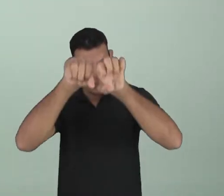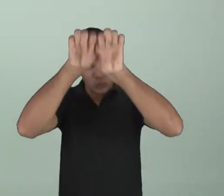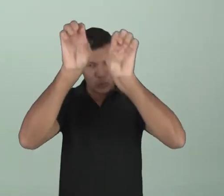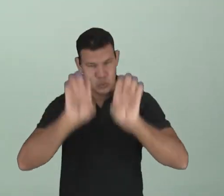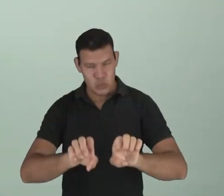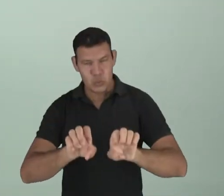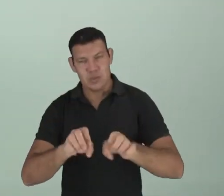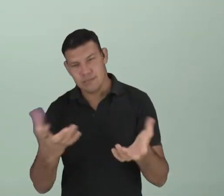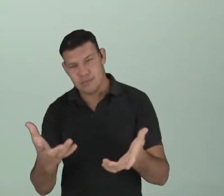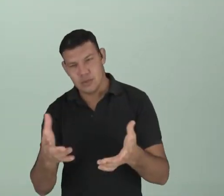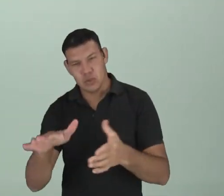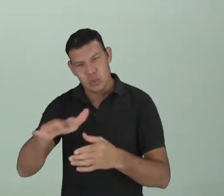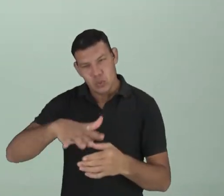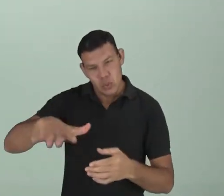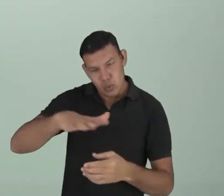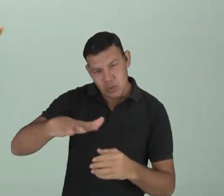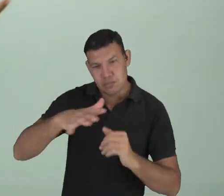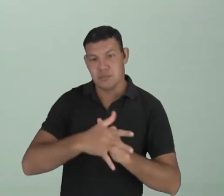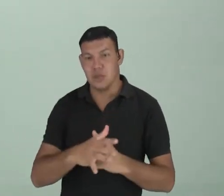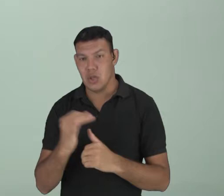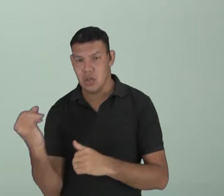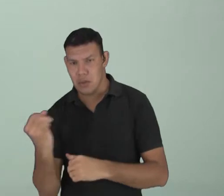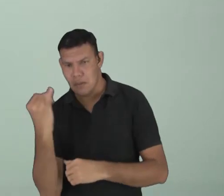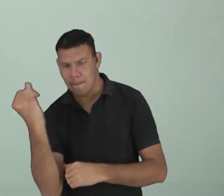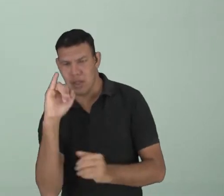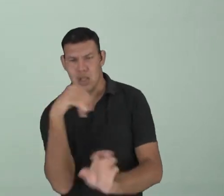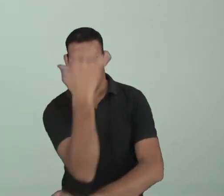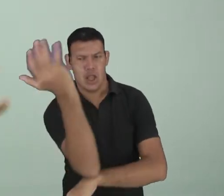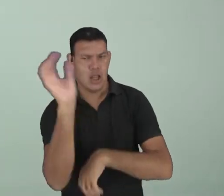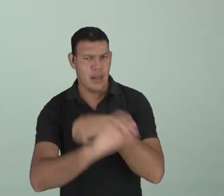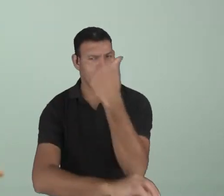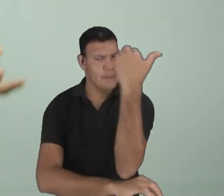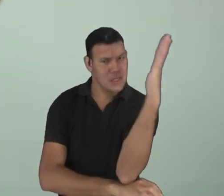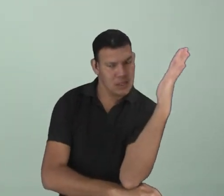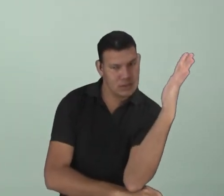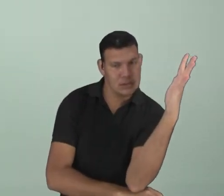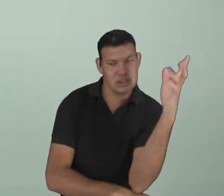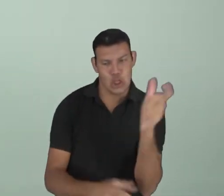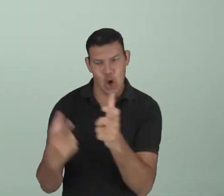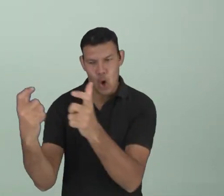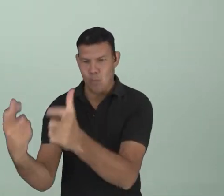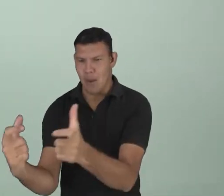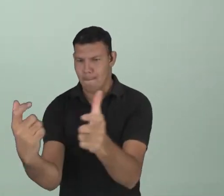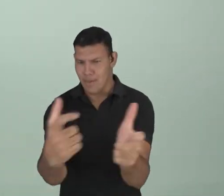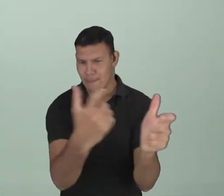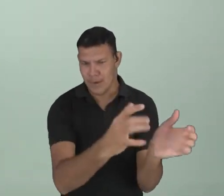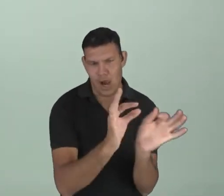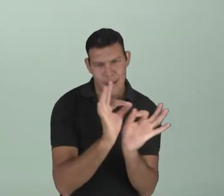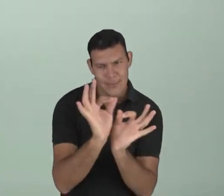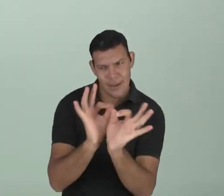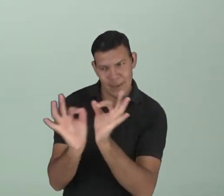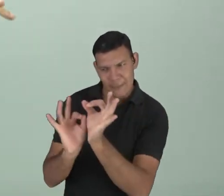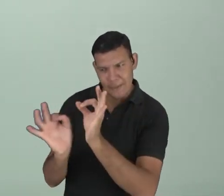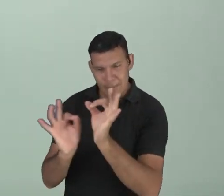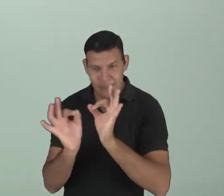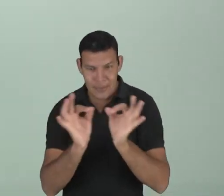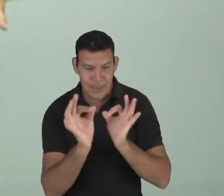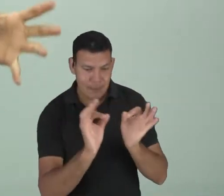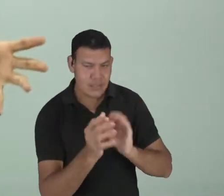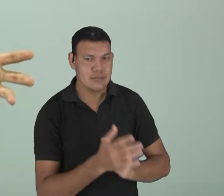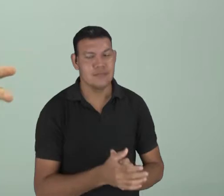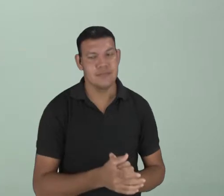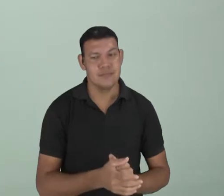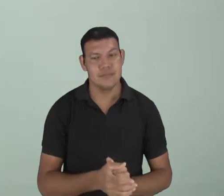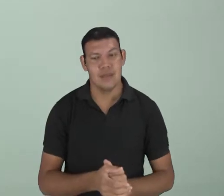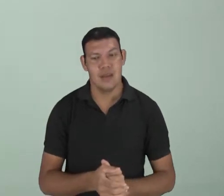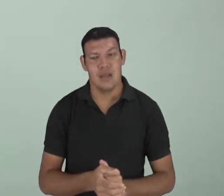espaço, qual que é a importância do meio, da natureza, do lugar onde vive, da organização, como que funciona